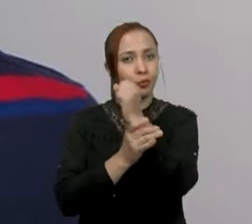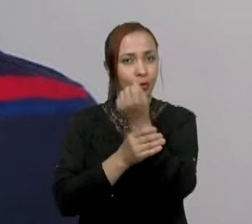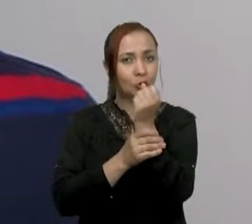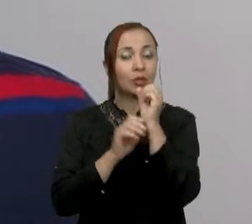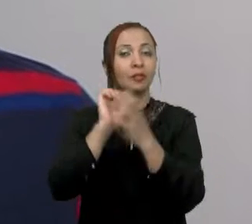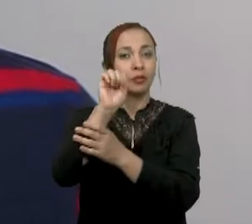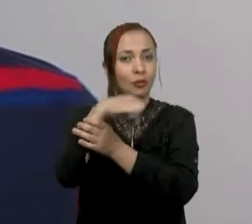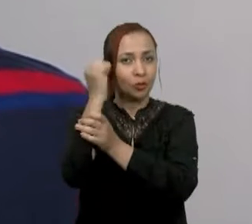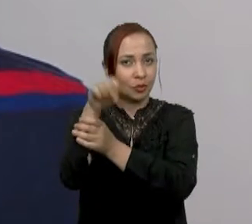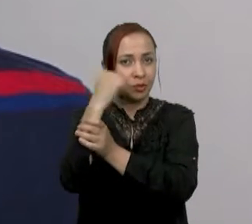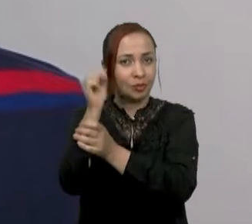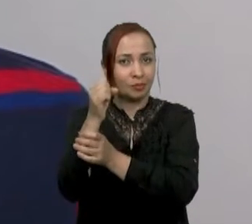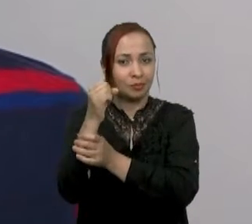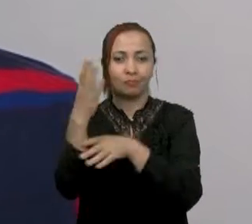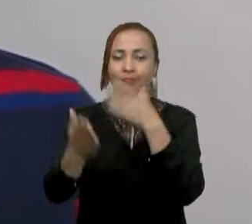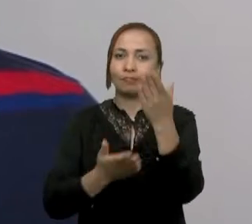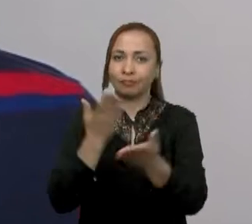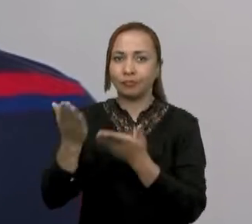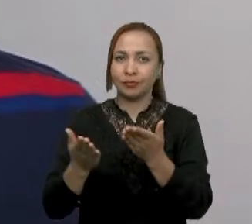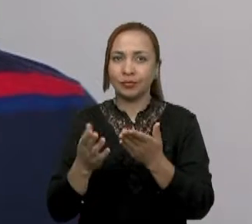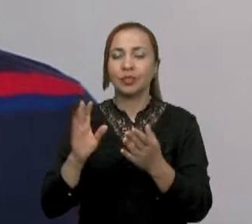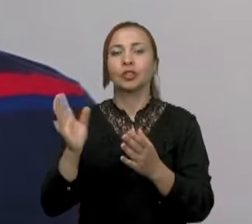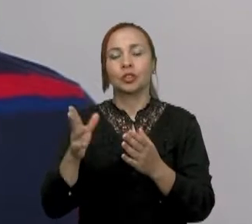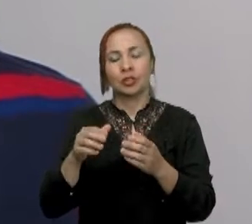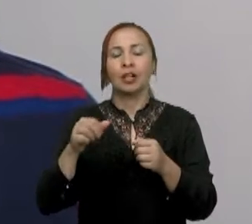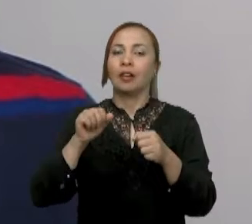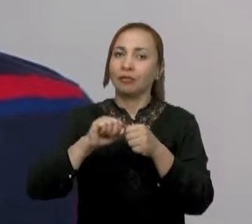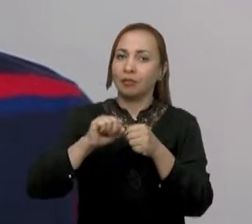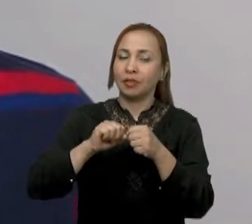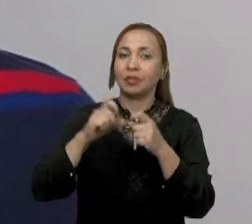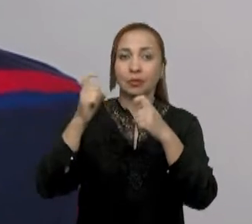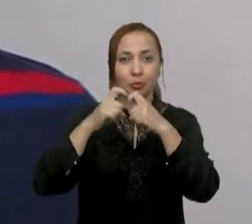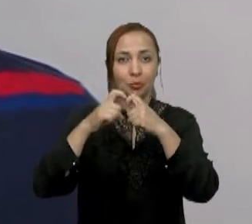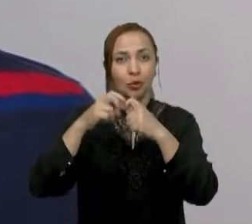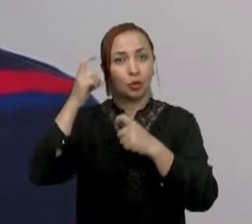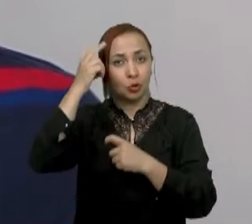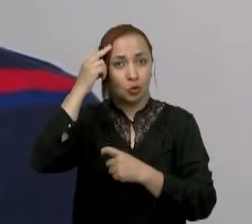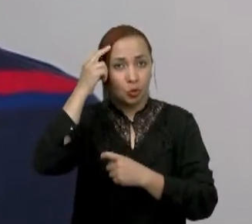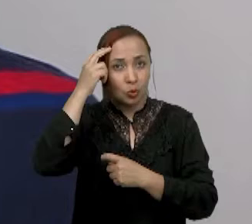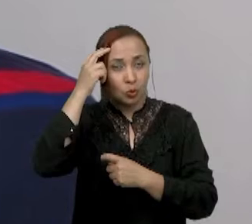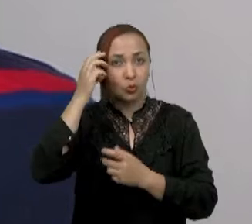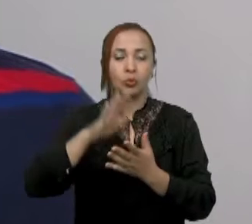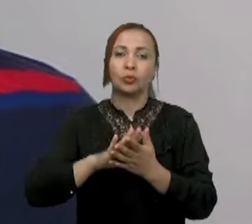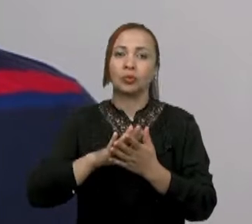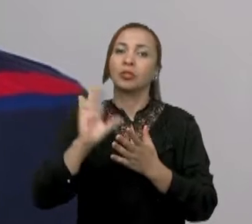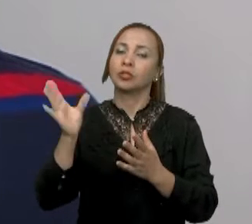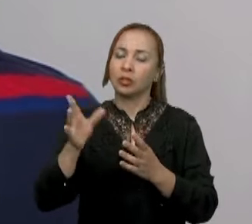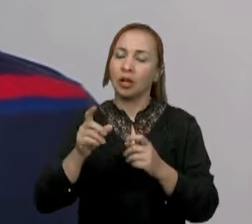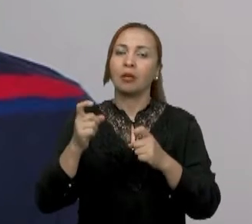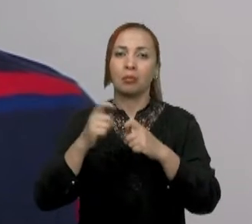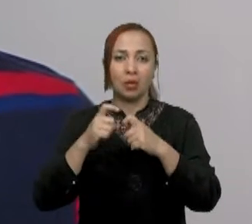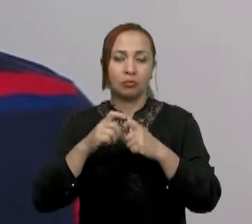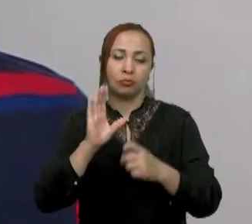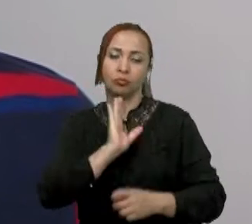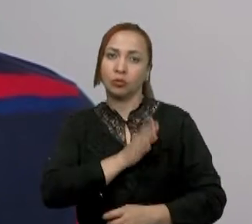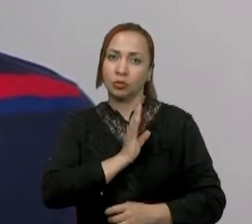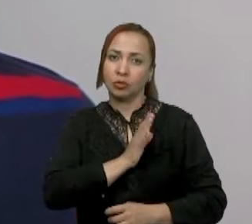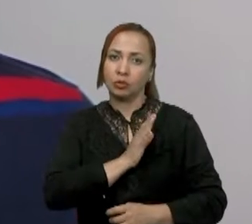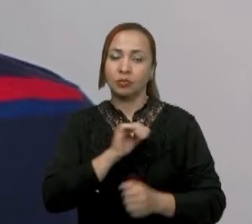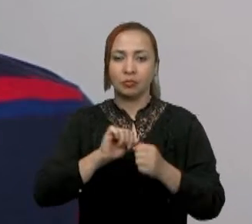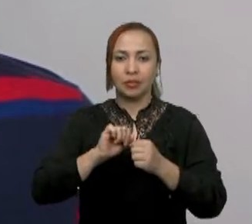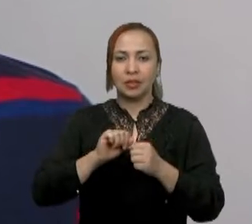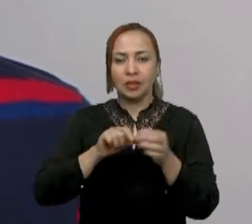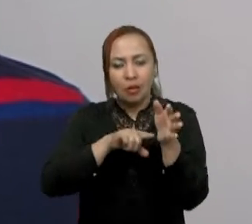de fisioterapia né fisioterapia passei por um neurologista né vou passar por um cardiologista